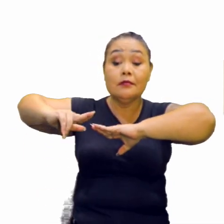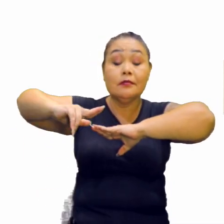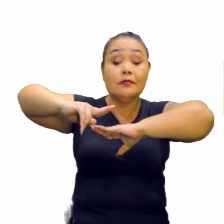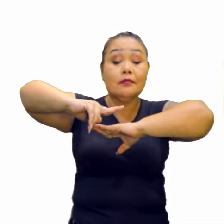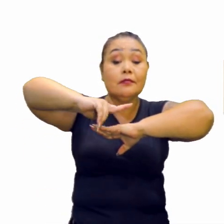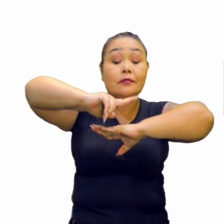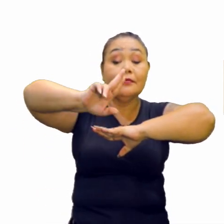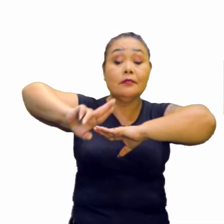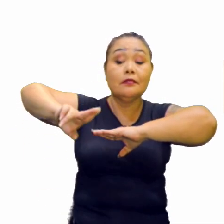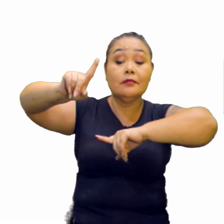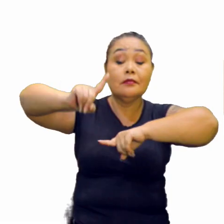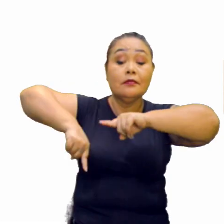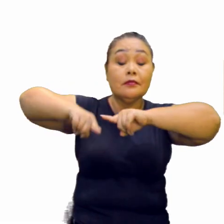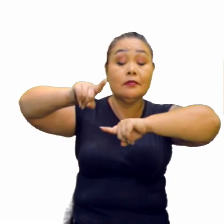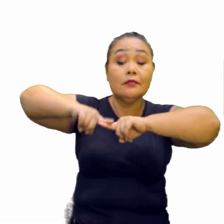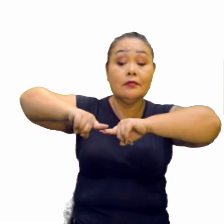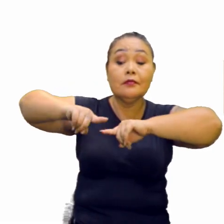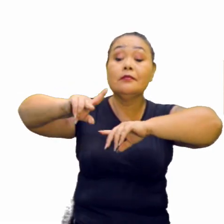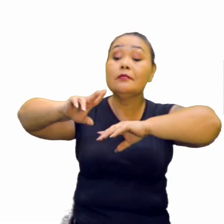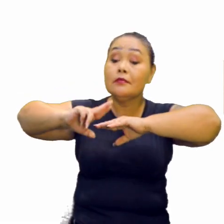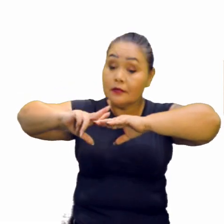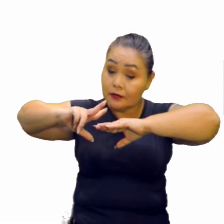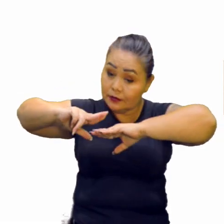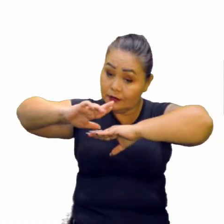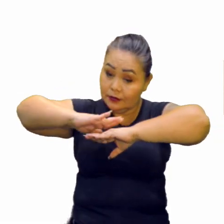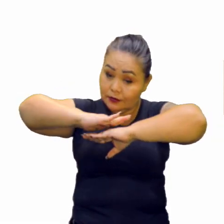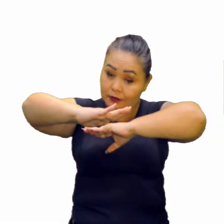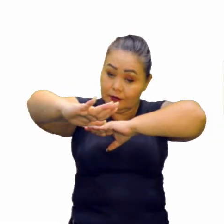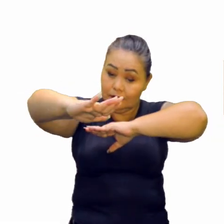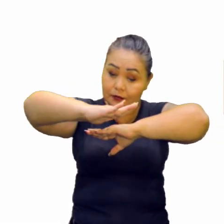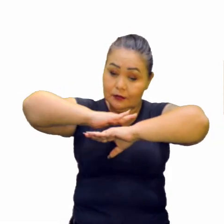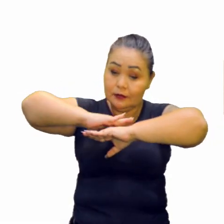manter o solo coberto. Coberto